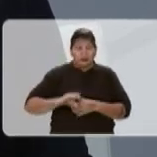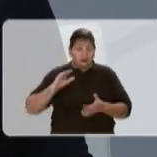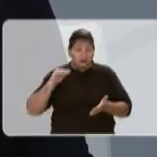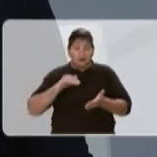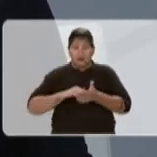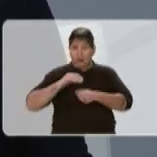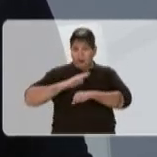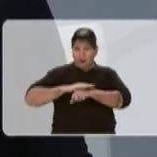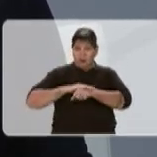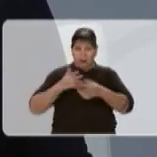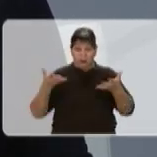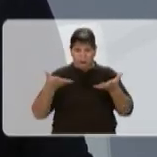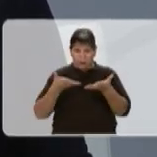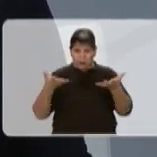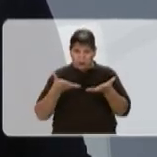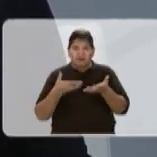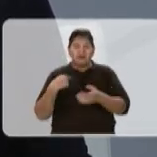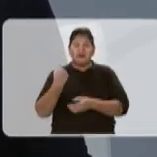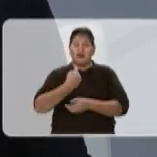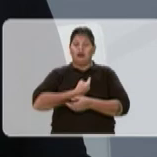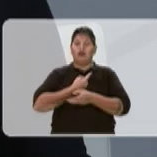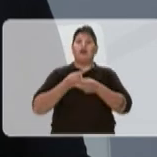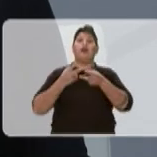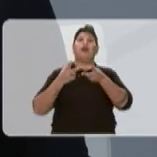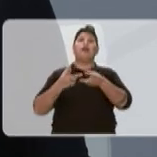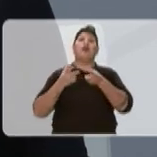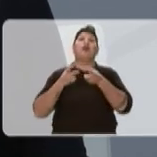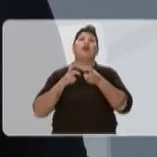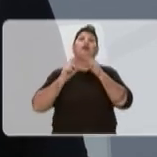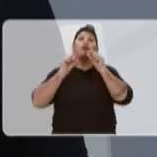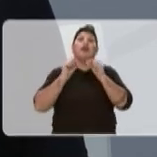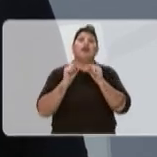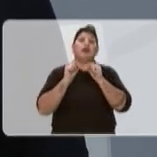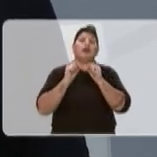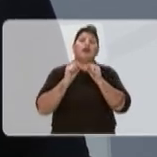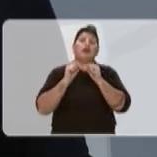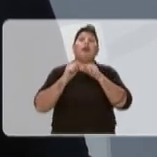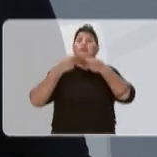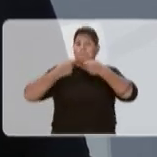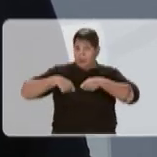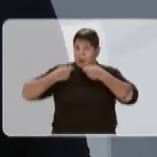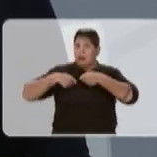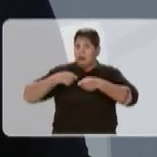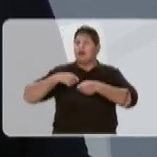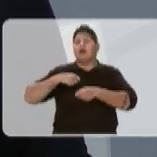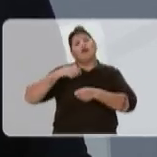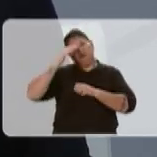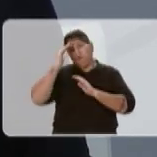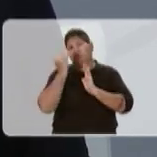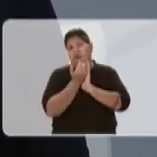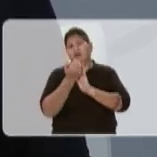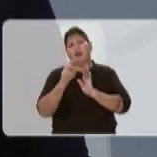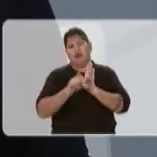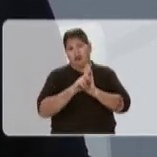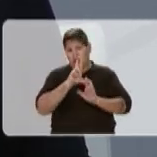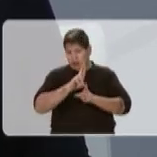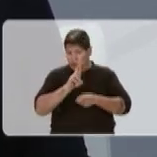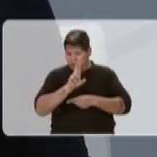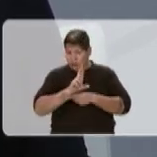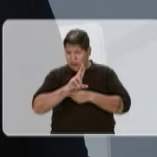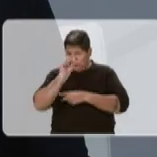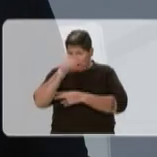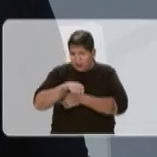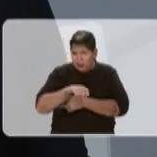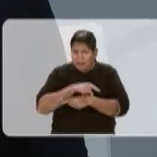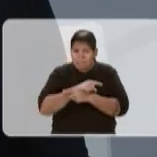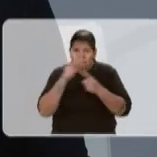deficiência, até o momento atual em que nos deparamos com a necessidade do cumprimento da